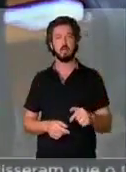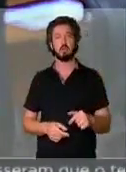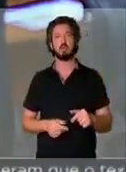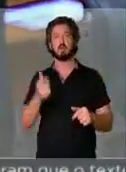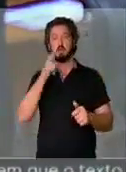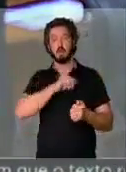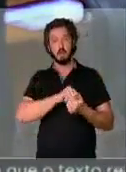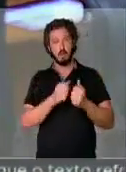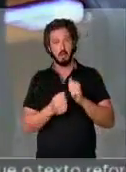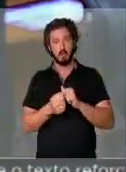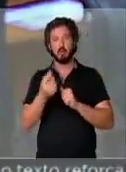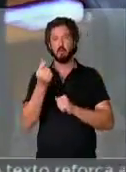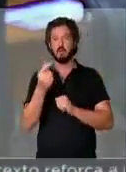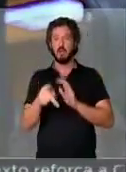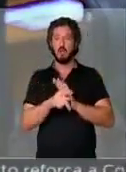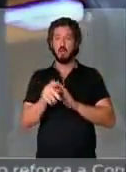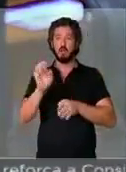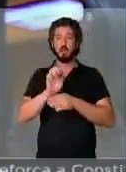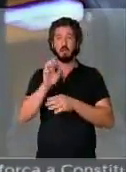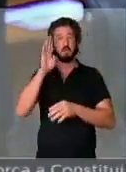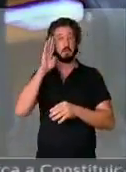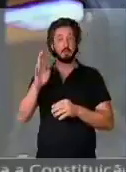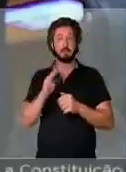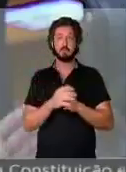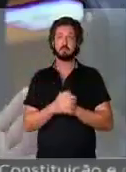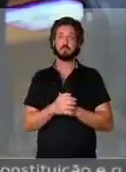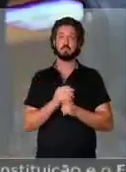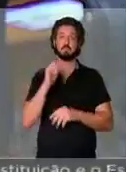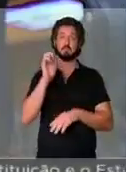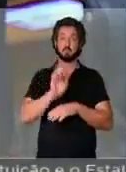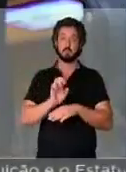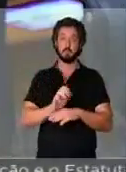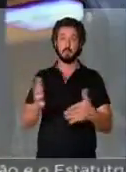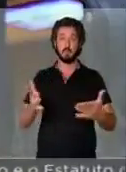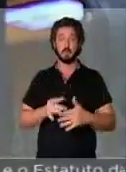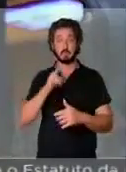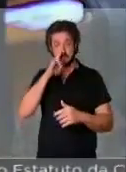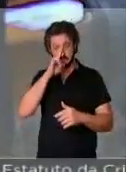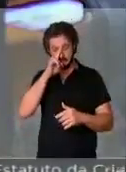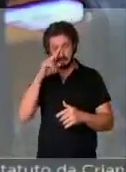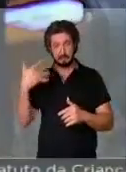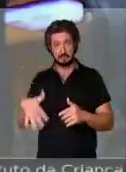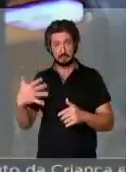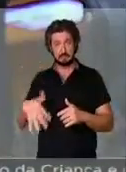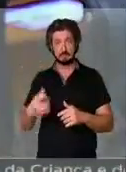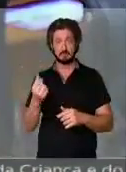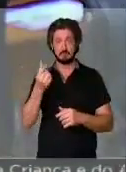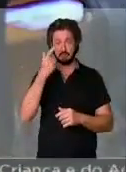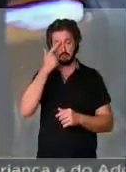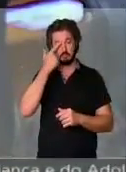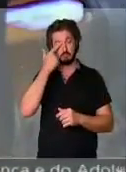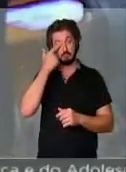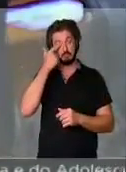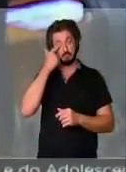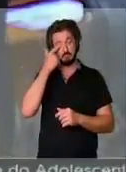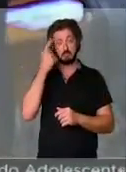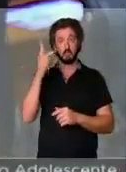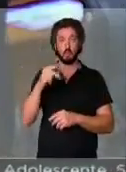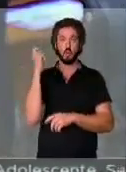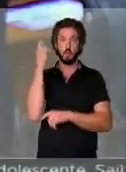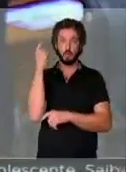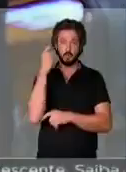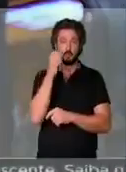o ajuste fiscal dos estados, em especial os estados que estão em situação difícil, como o Rio Grande do